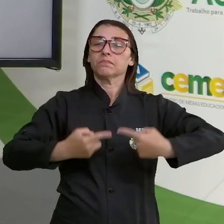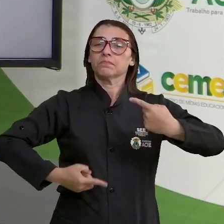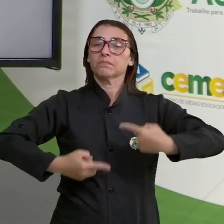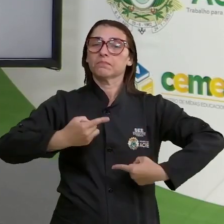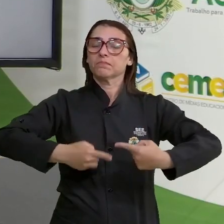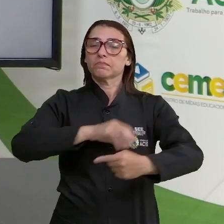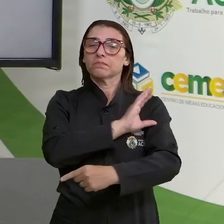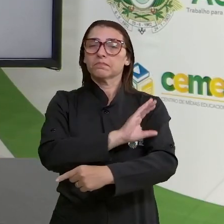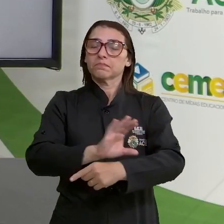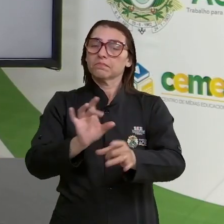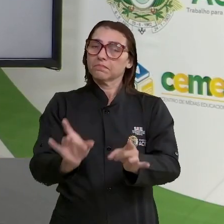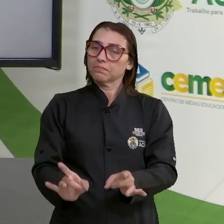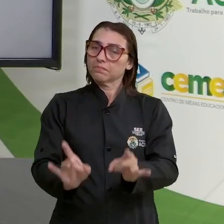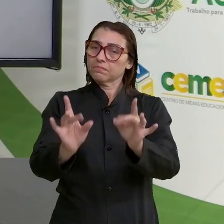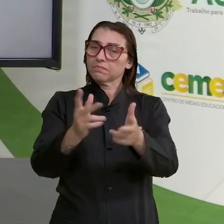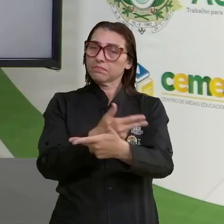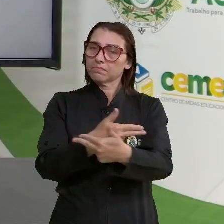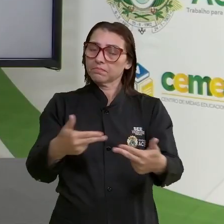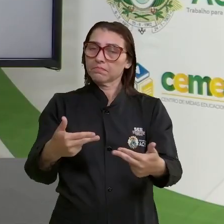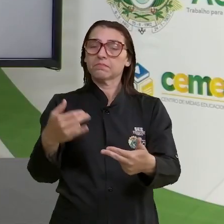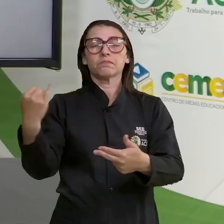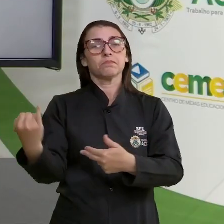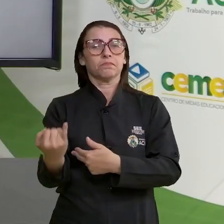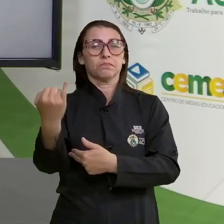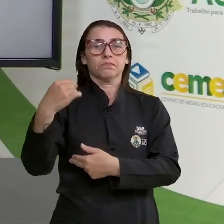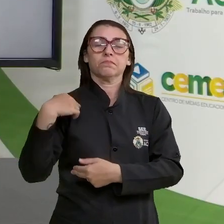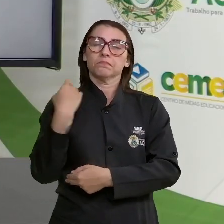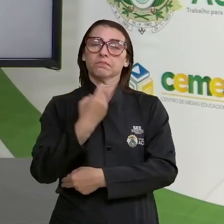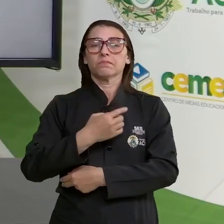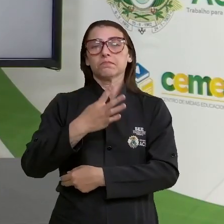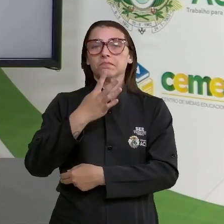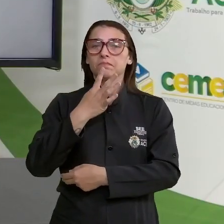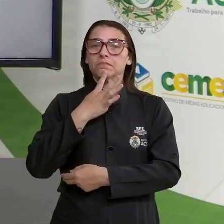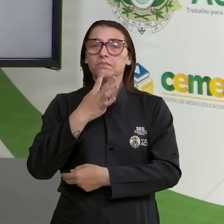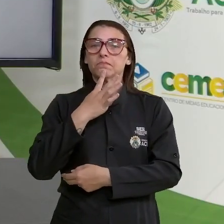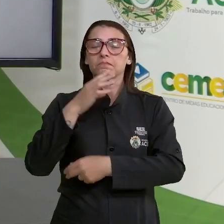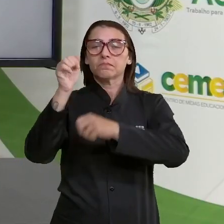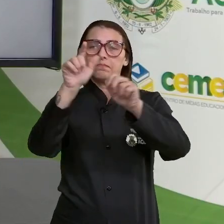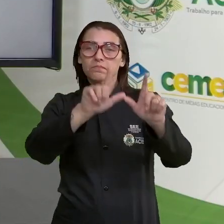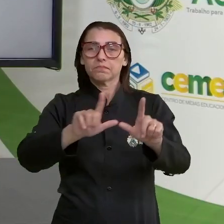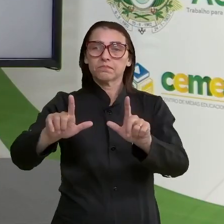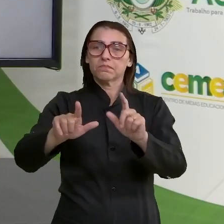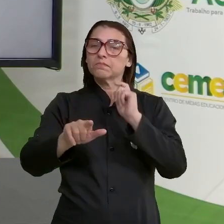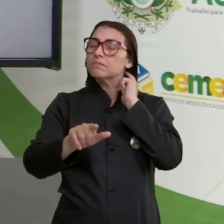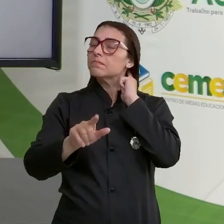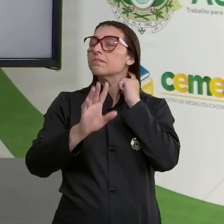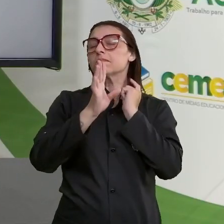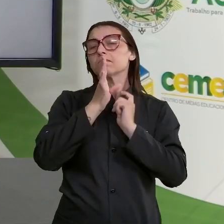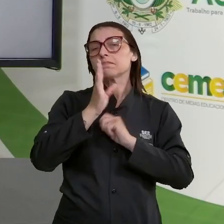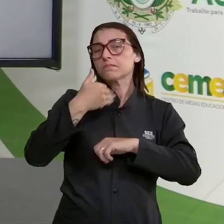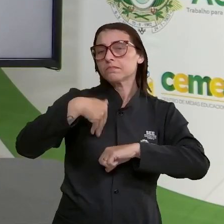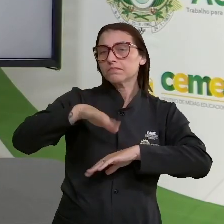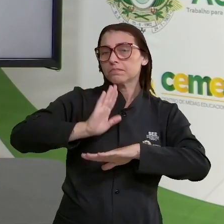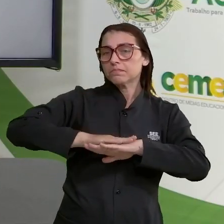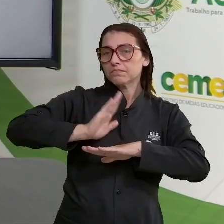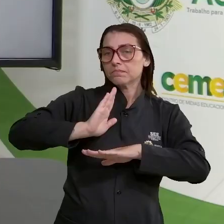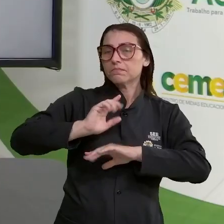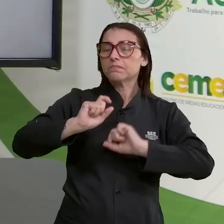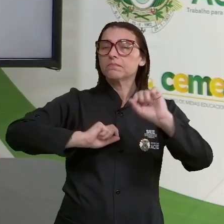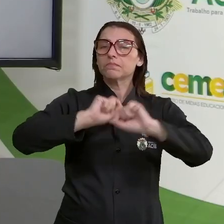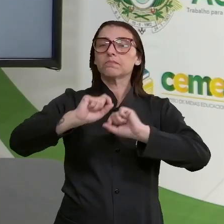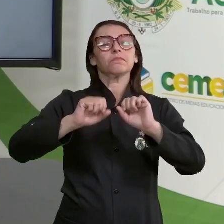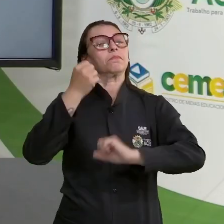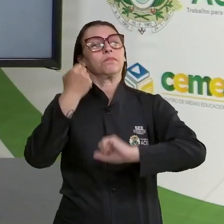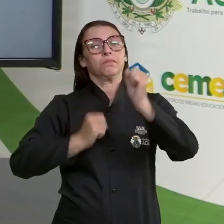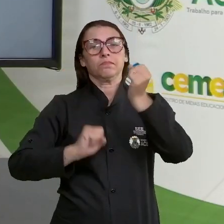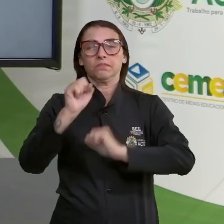culturais, comerciais. Então é importante a gente conhecer. Vamos então para a nossa tela, para você conhecer um pouco mais sobre o que é a